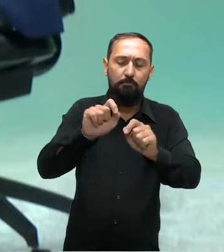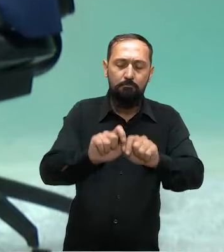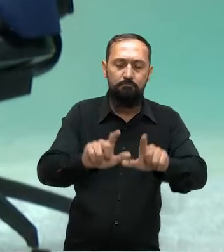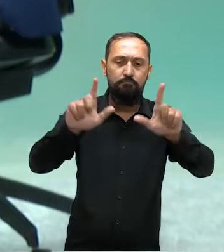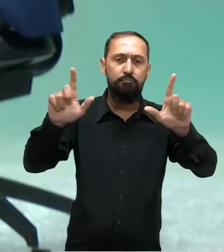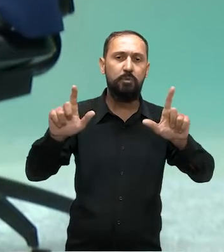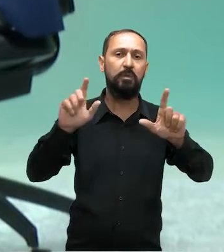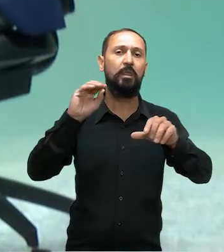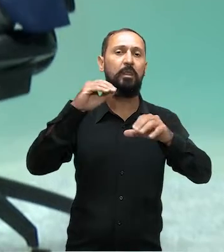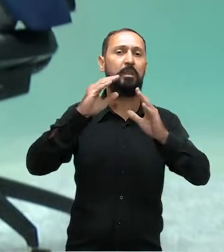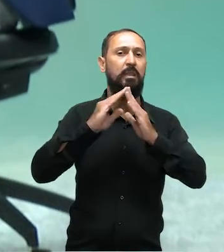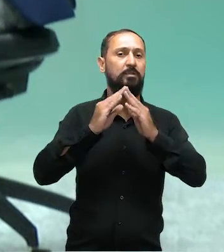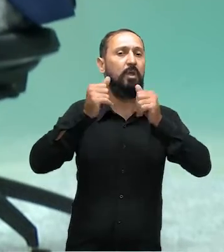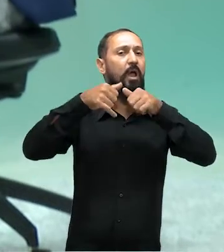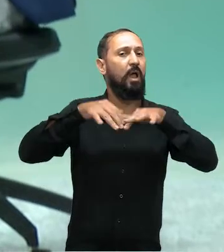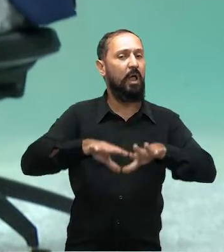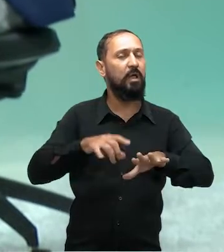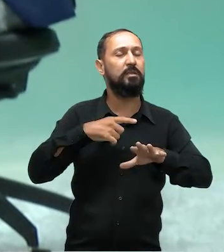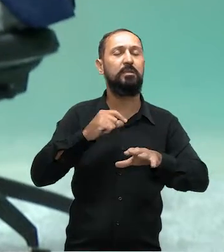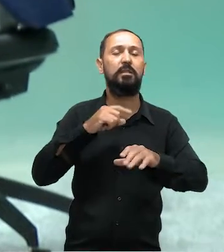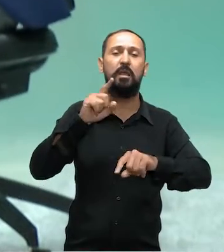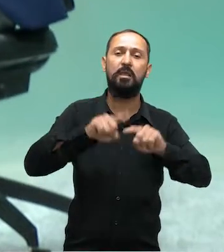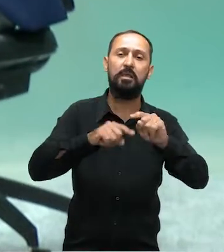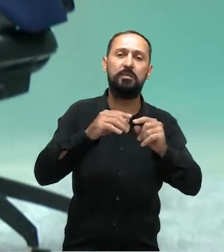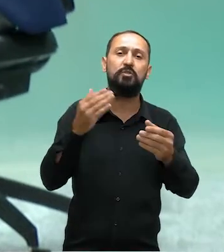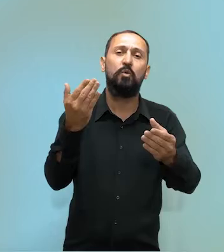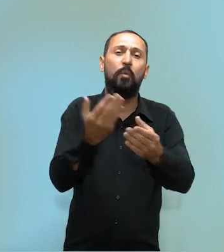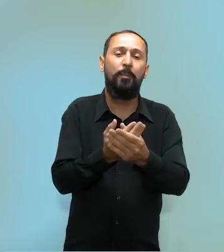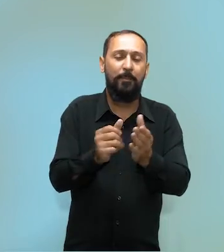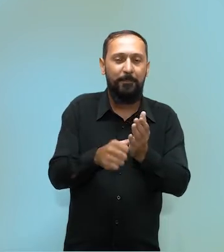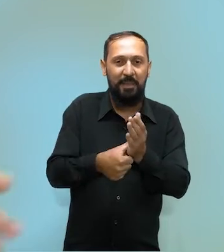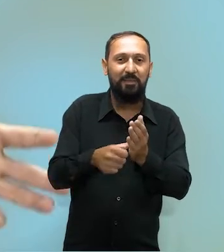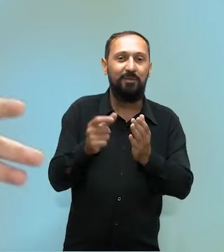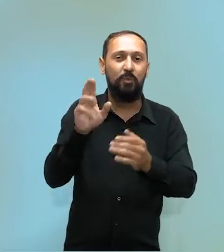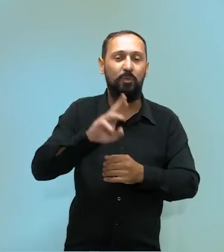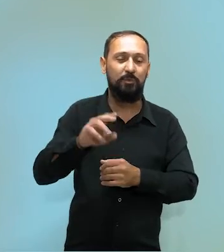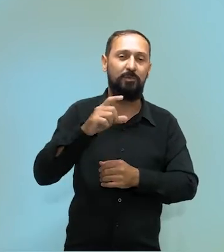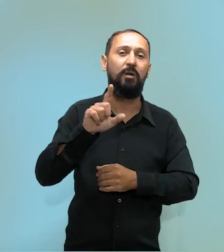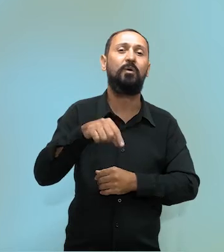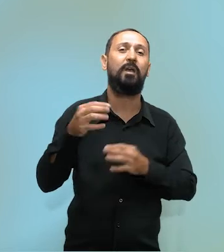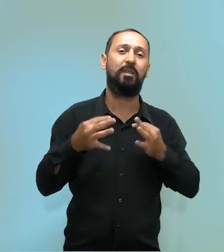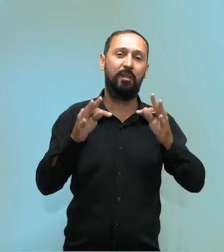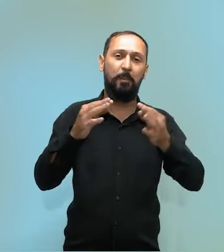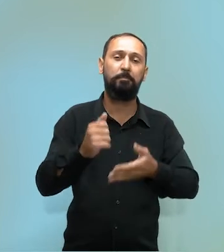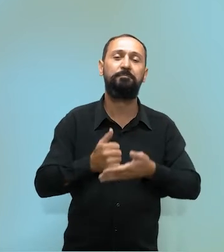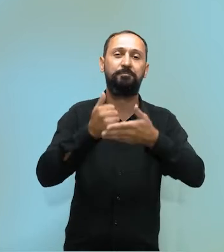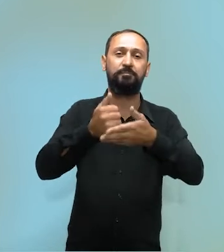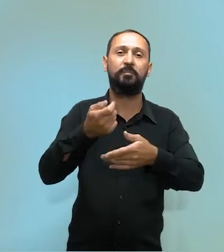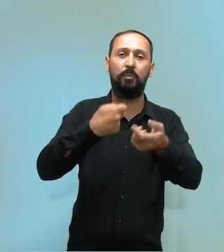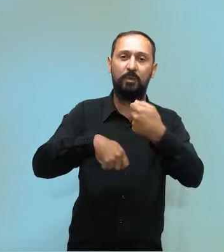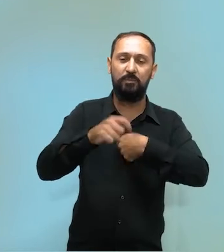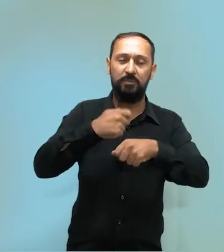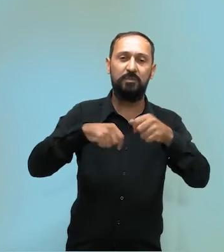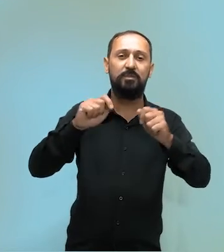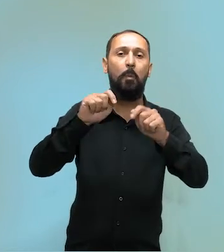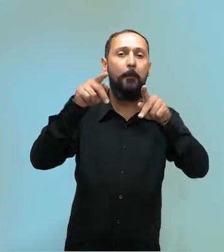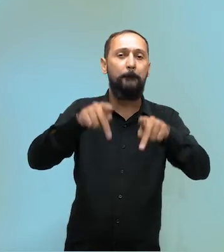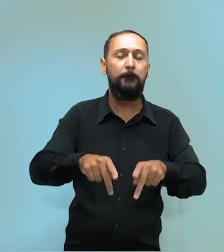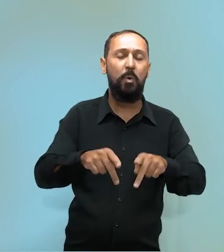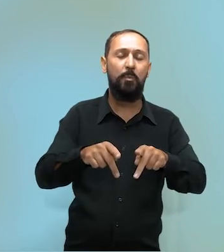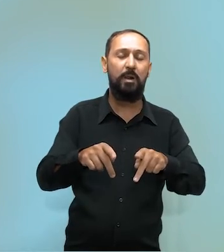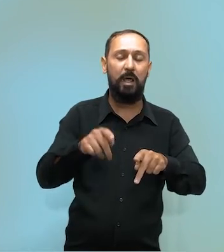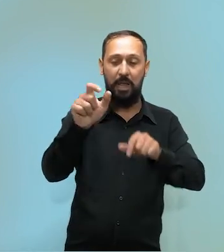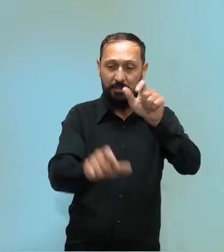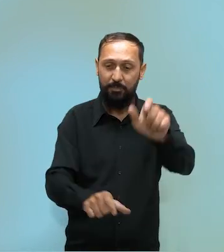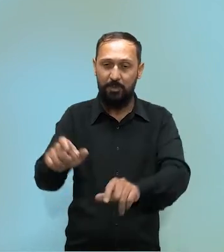tem a comodidade desses documentos fiscais. É mais uma forma que a tecnologia permite que a administração pública